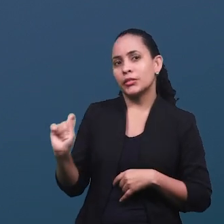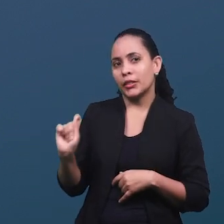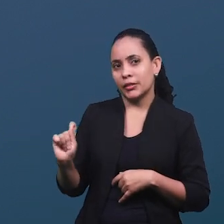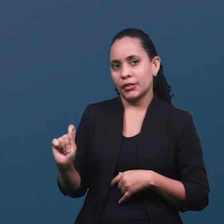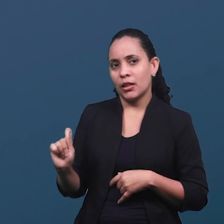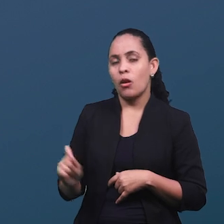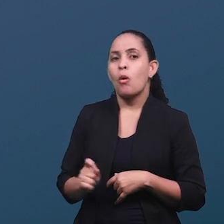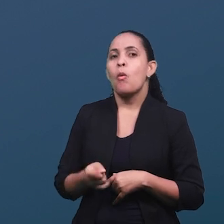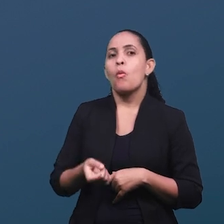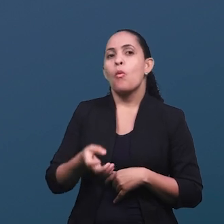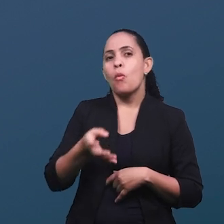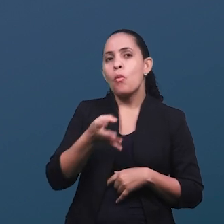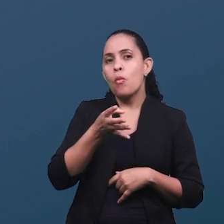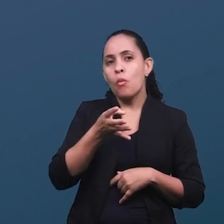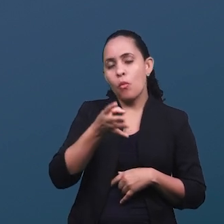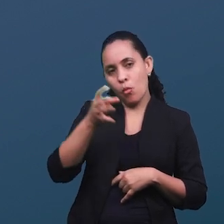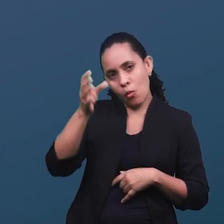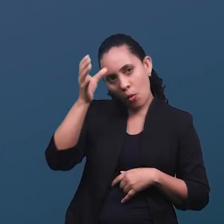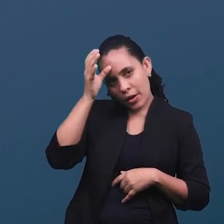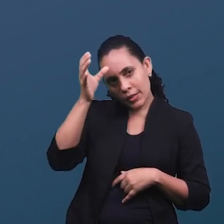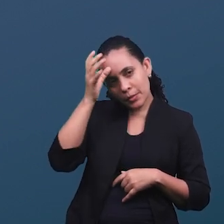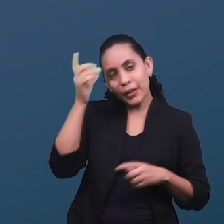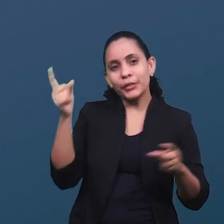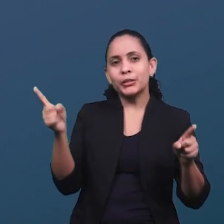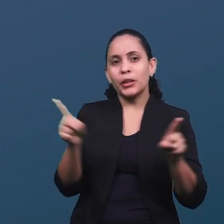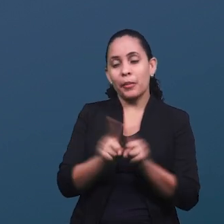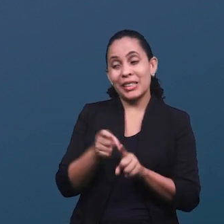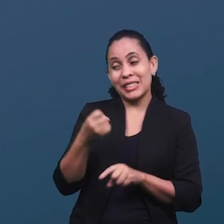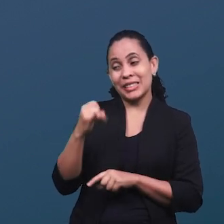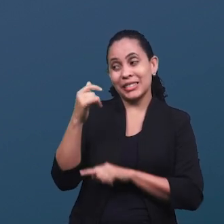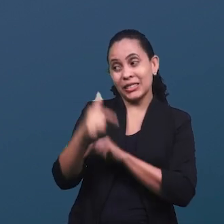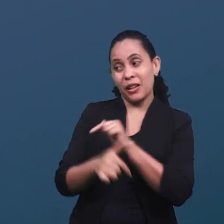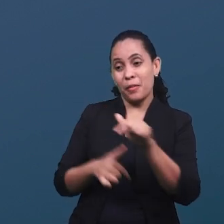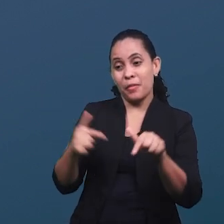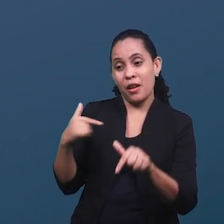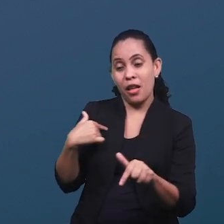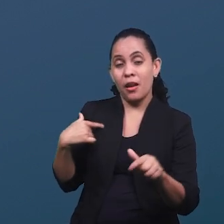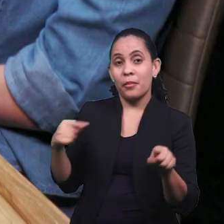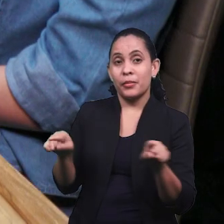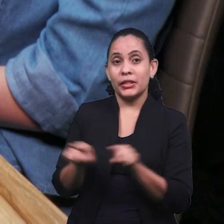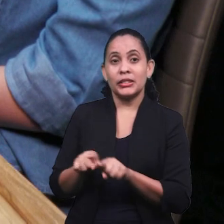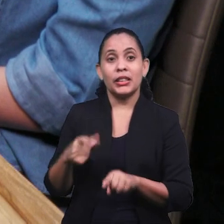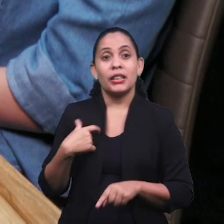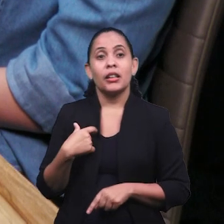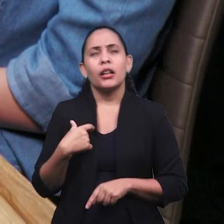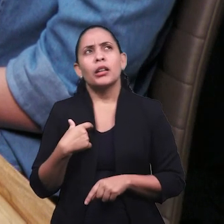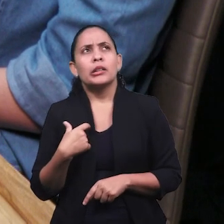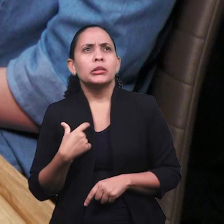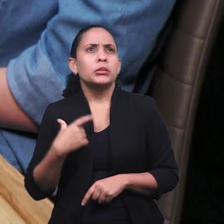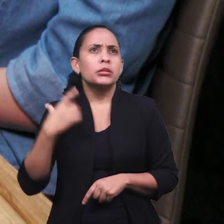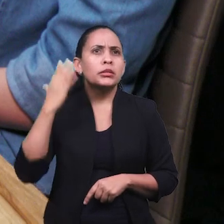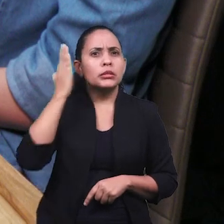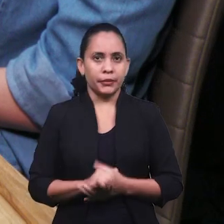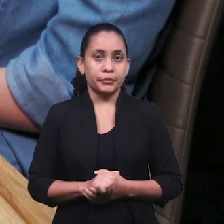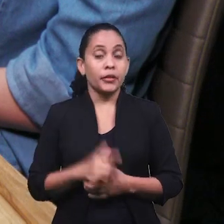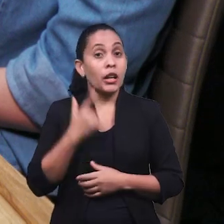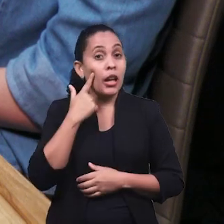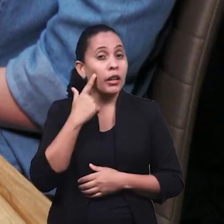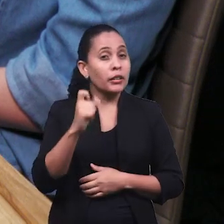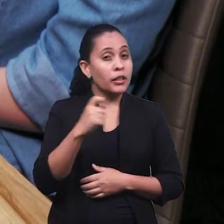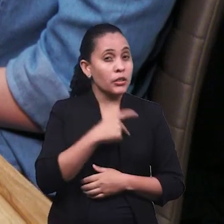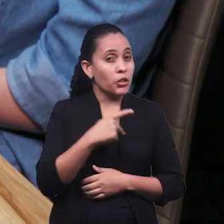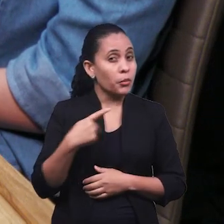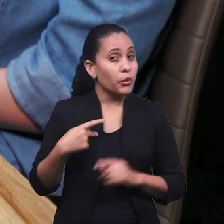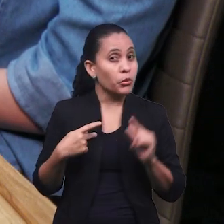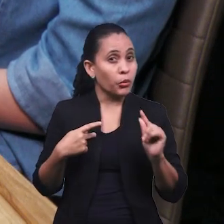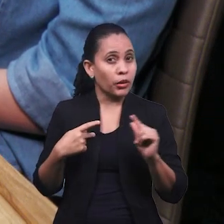né? Porque a defesa cibernética você tem que ter as redes ali para que haja, de fato, essa proteção, né? É interessante, pastor,